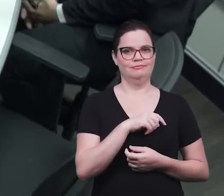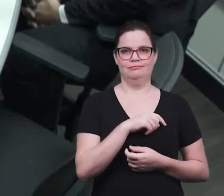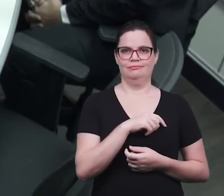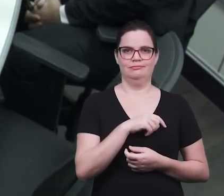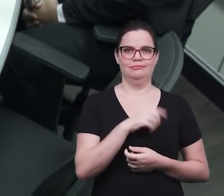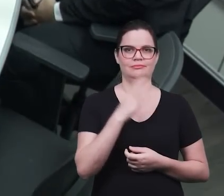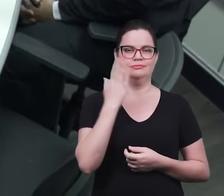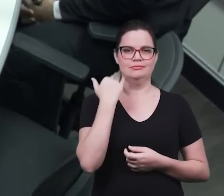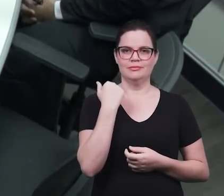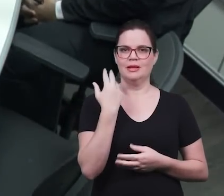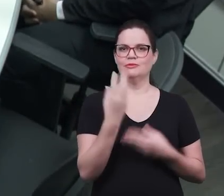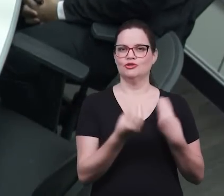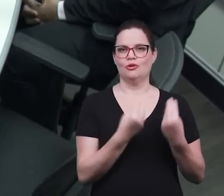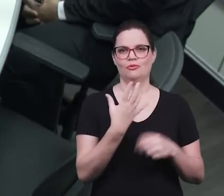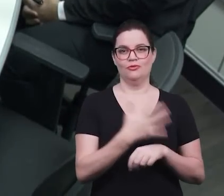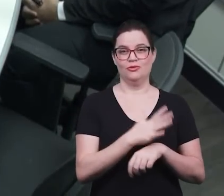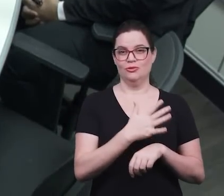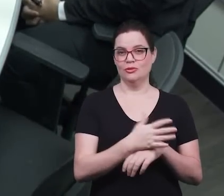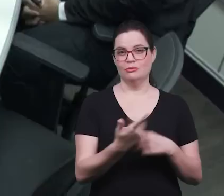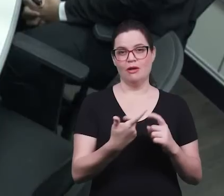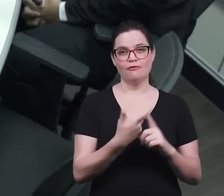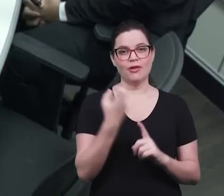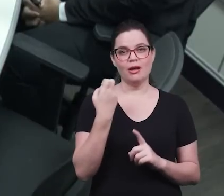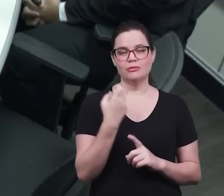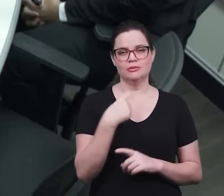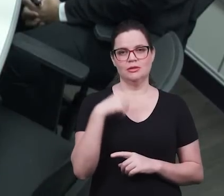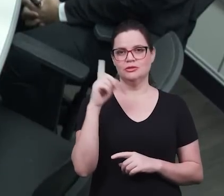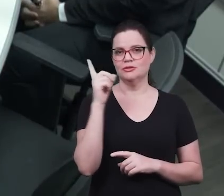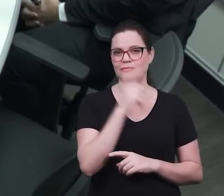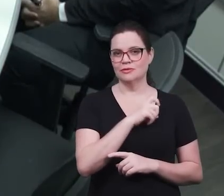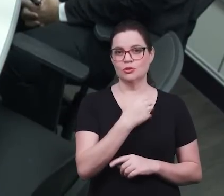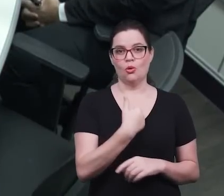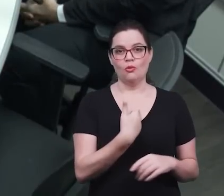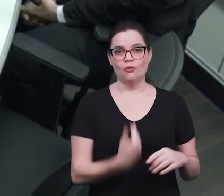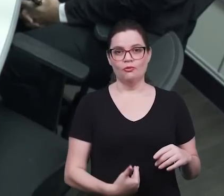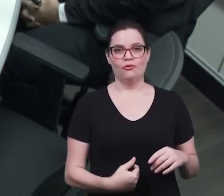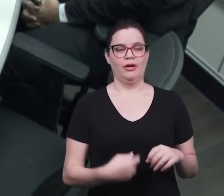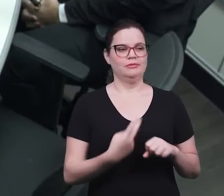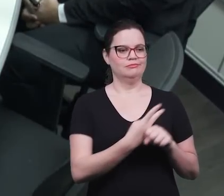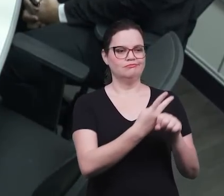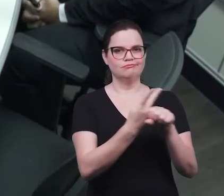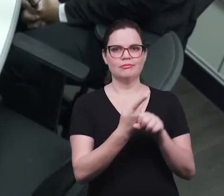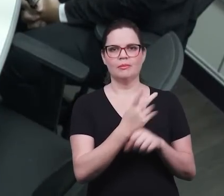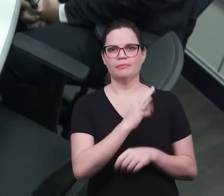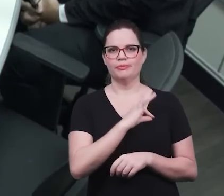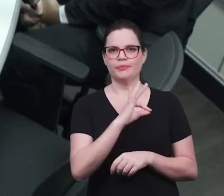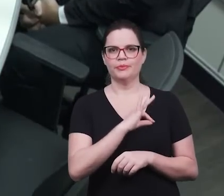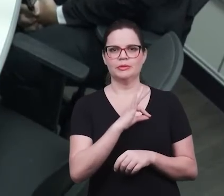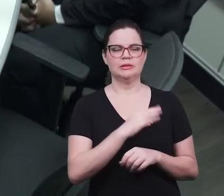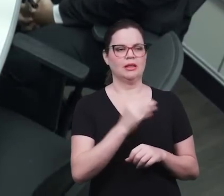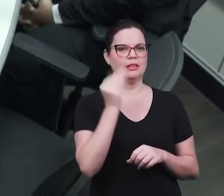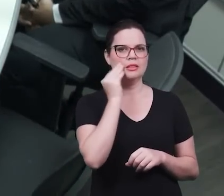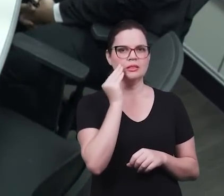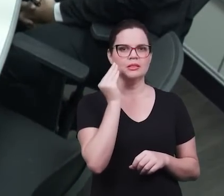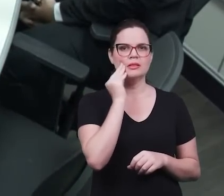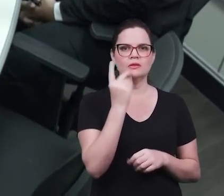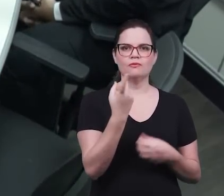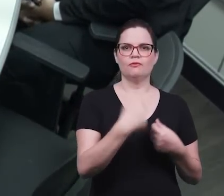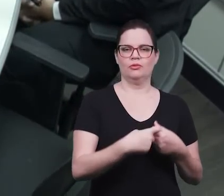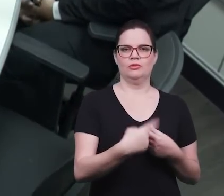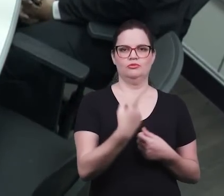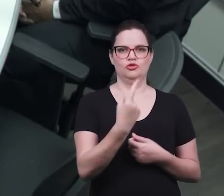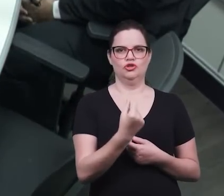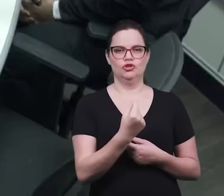sabe como é que as coisas funcionam. O governo está em cima, a polícia, né, na verdade, está em cima de recuperar